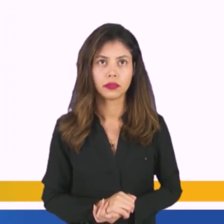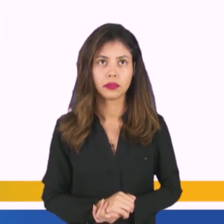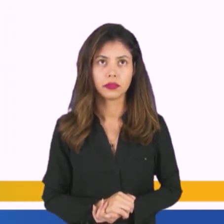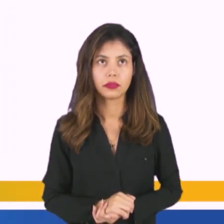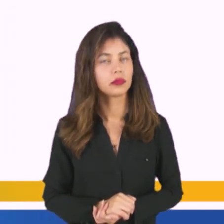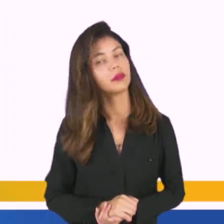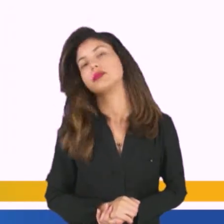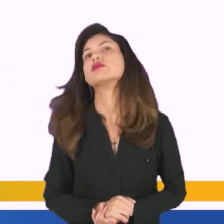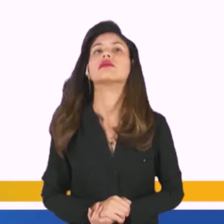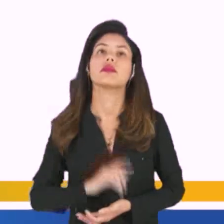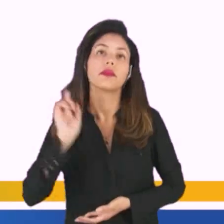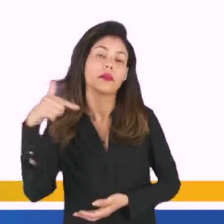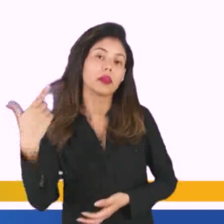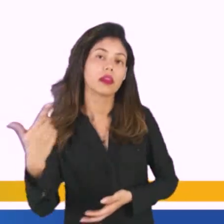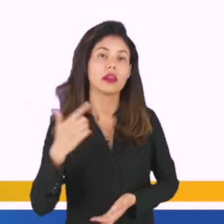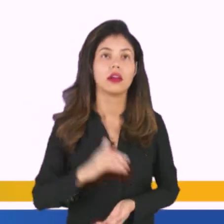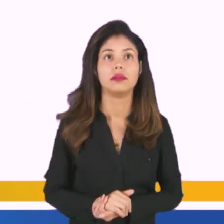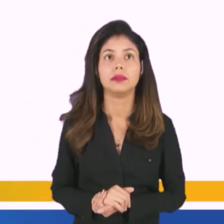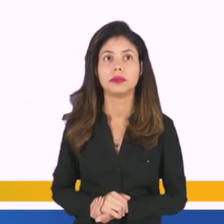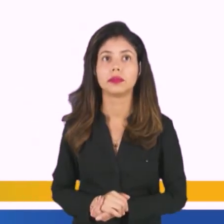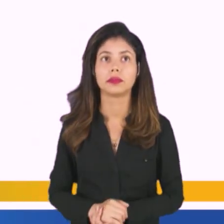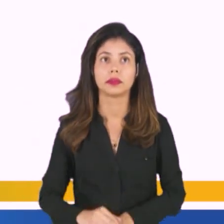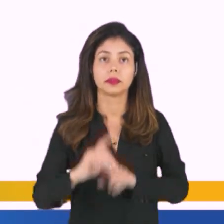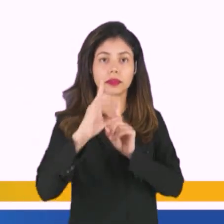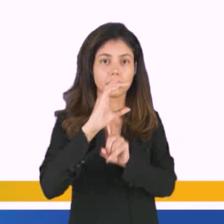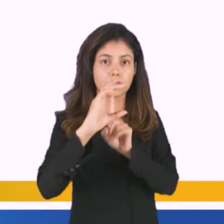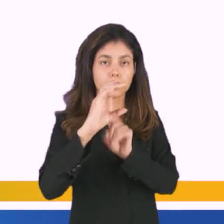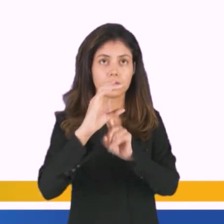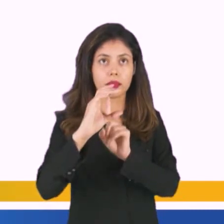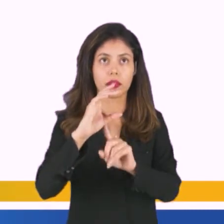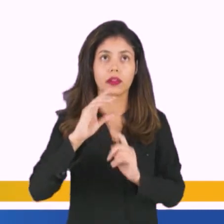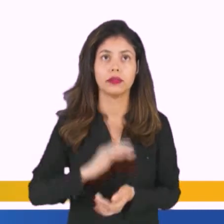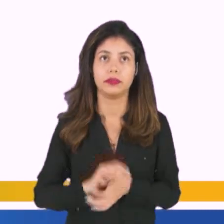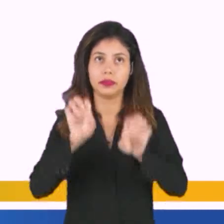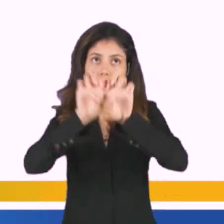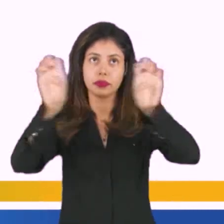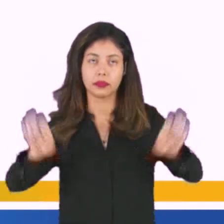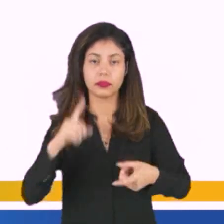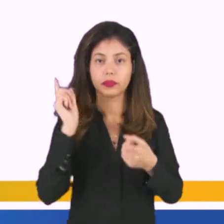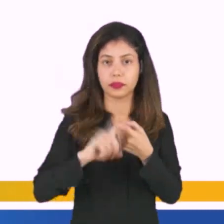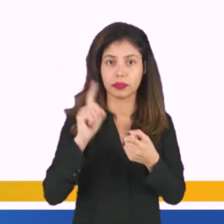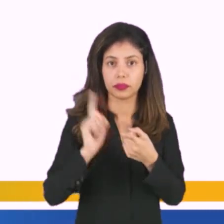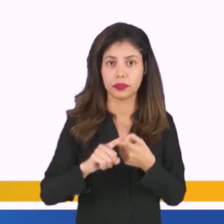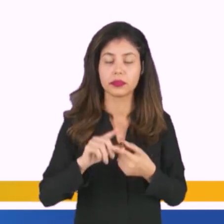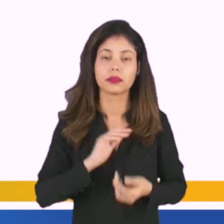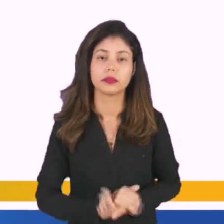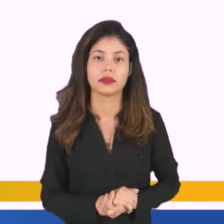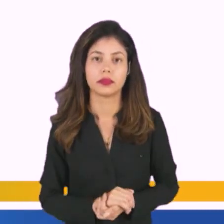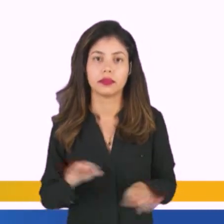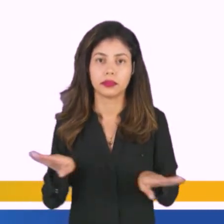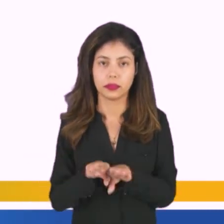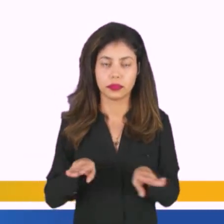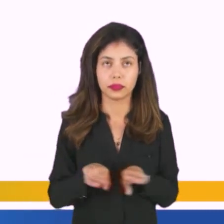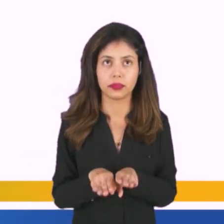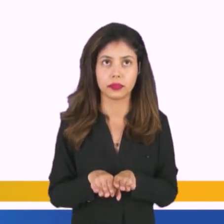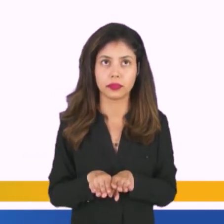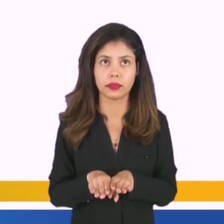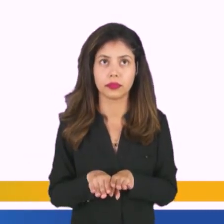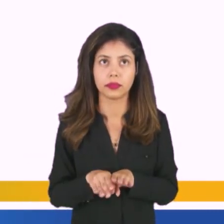Próximo. Nessa estrutura da letra C, a primeira estrutura aqui, desse hidrocarboneto, você vai ter